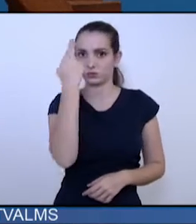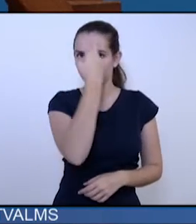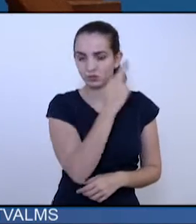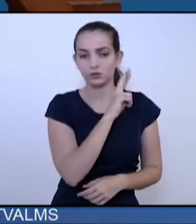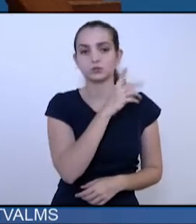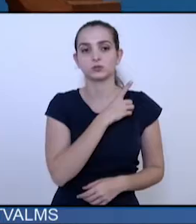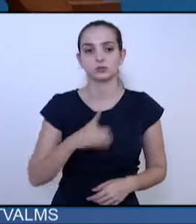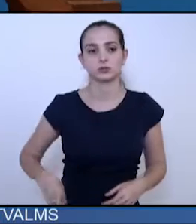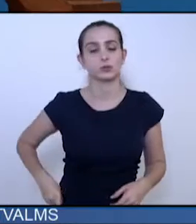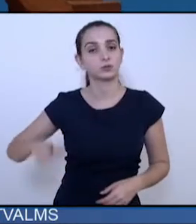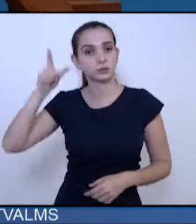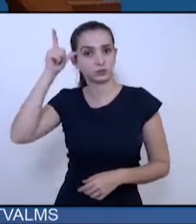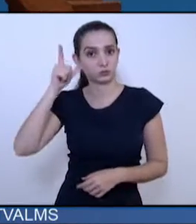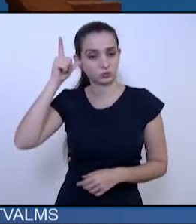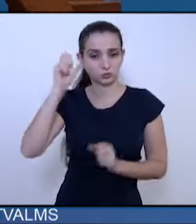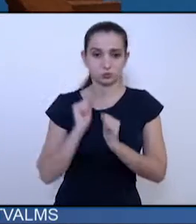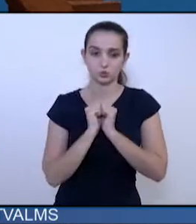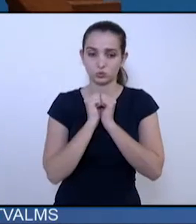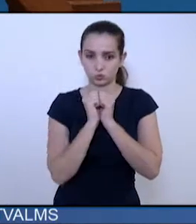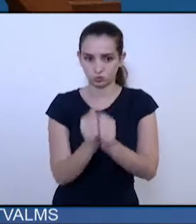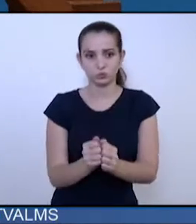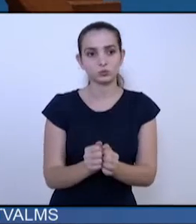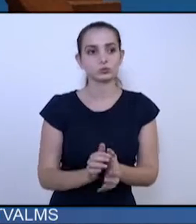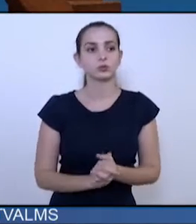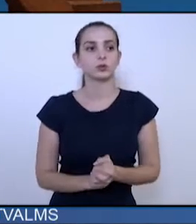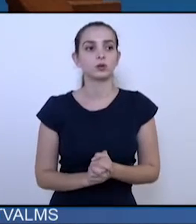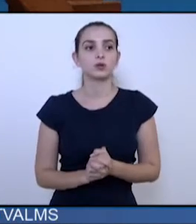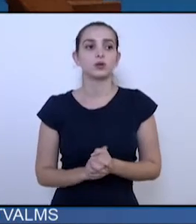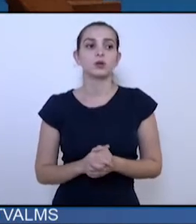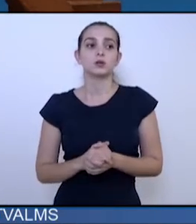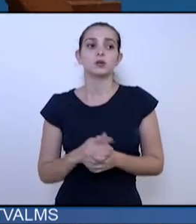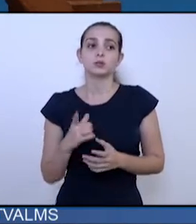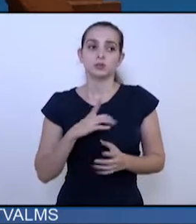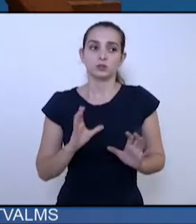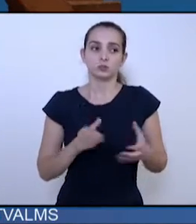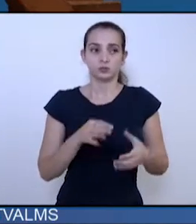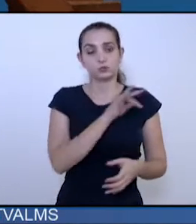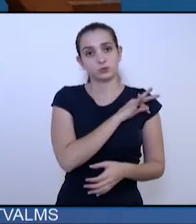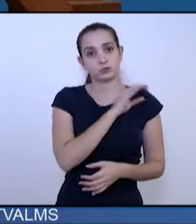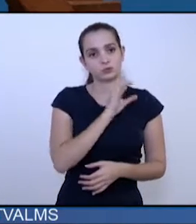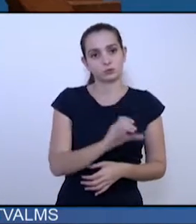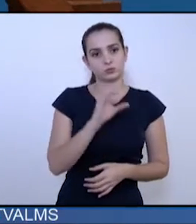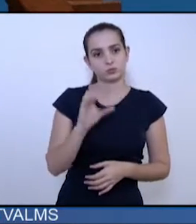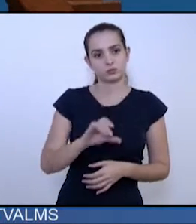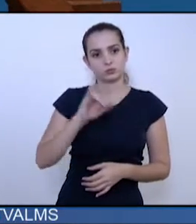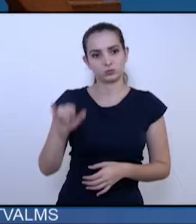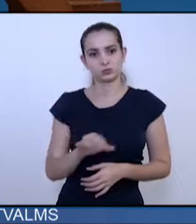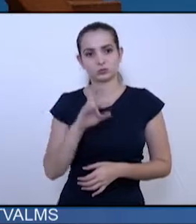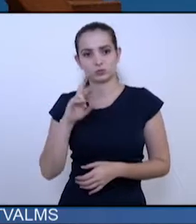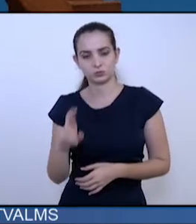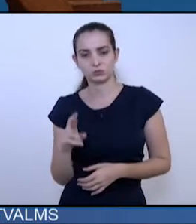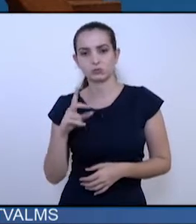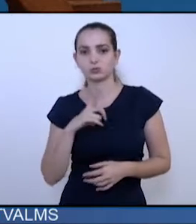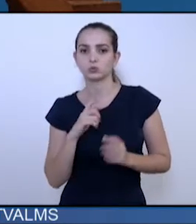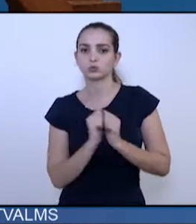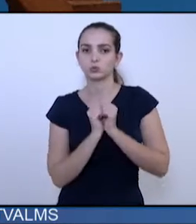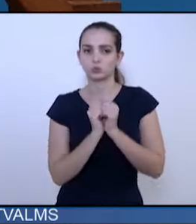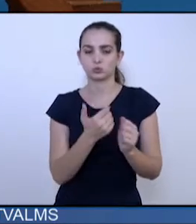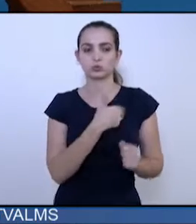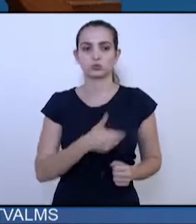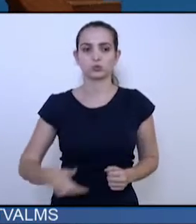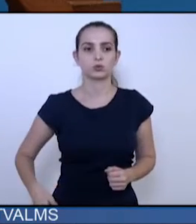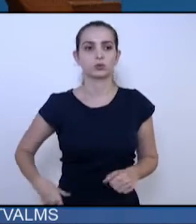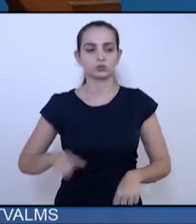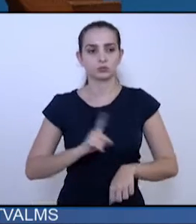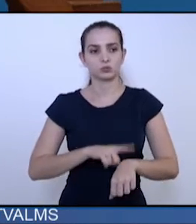Lopes. Eventualmente, as posições da Comissão de Constituição, Justiça e Redação poderão encontrar do governo, em determinado